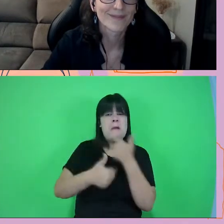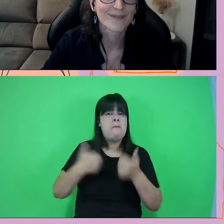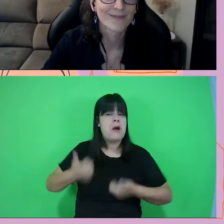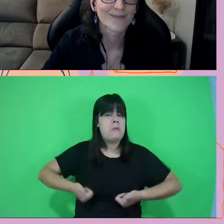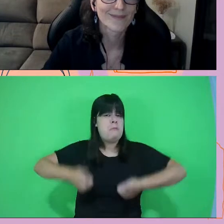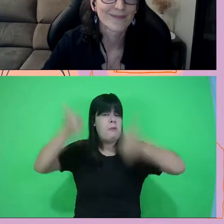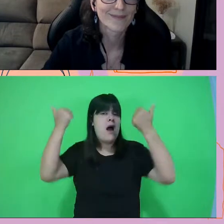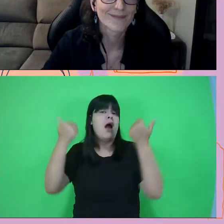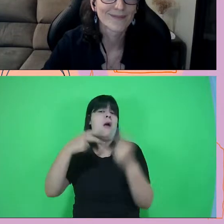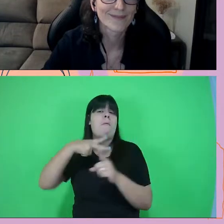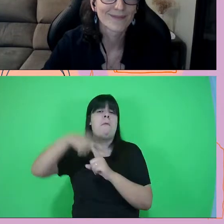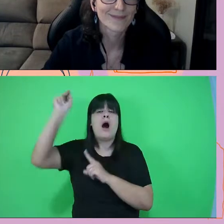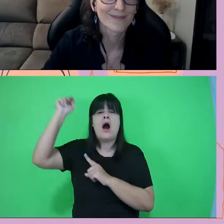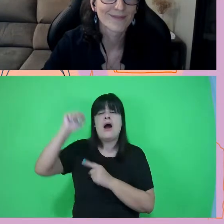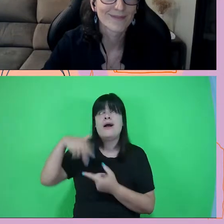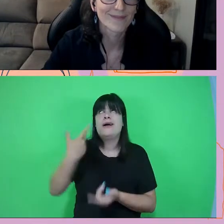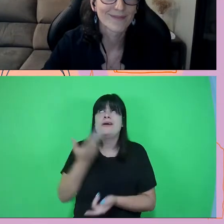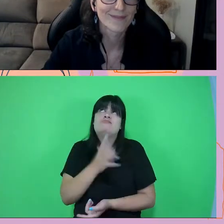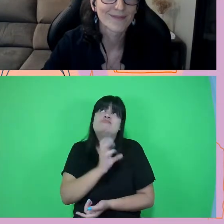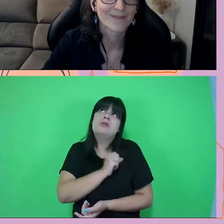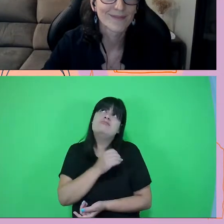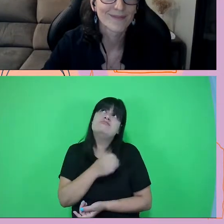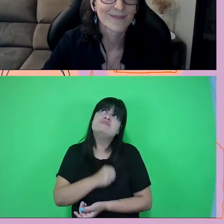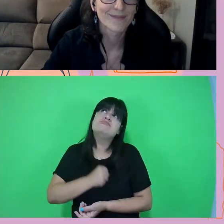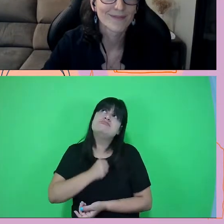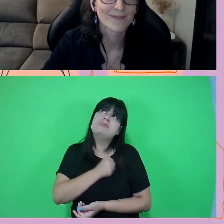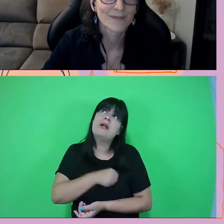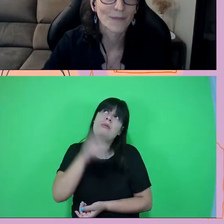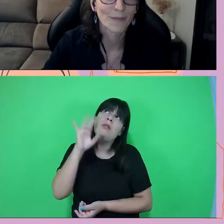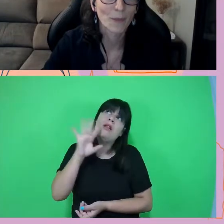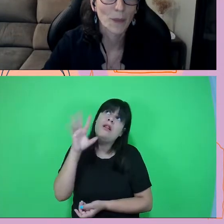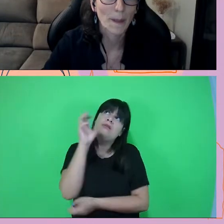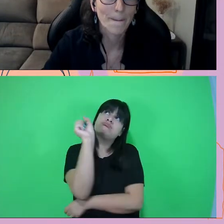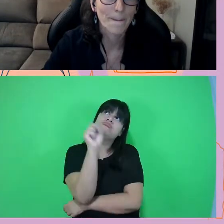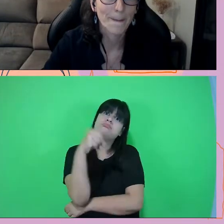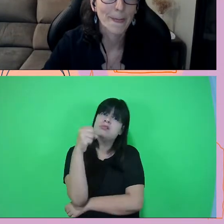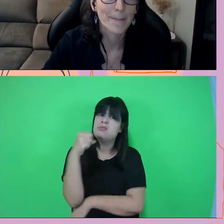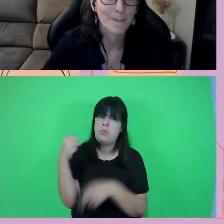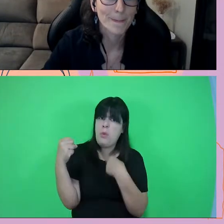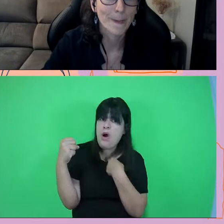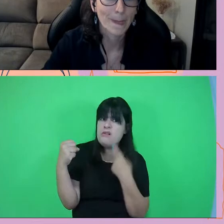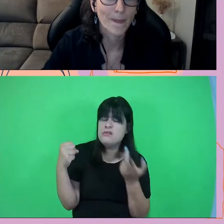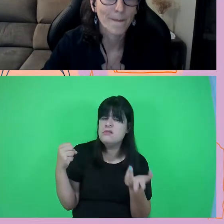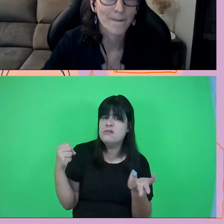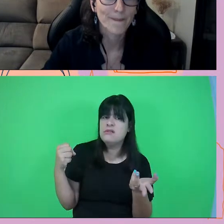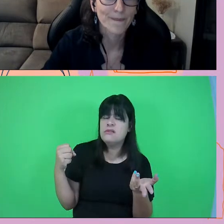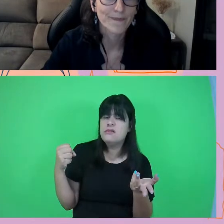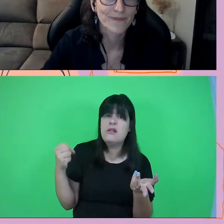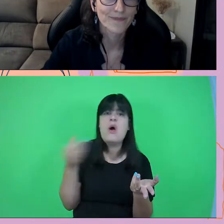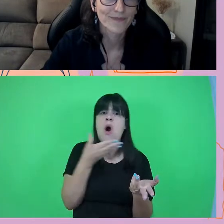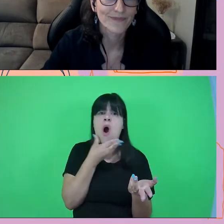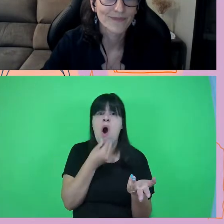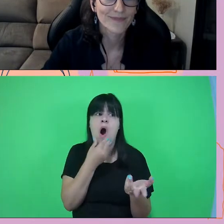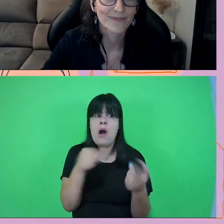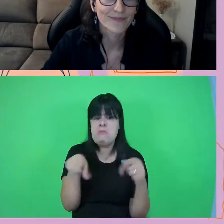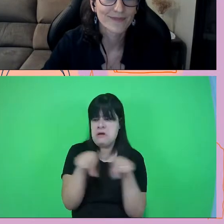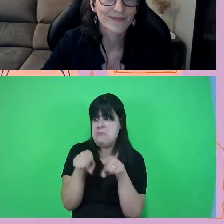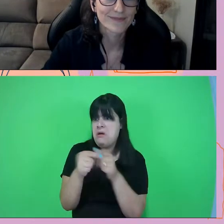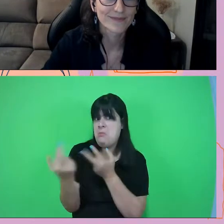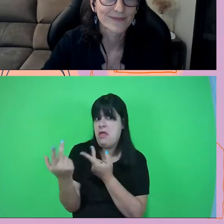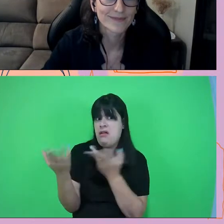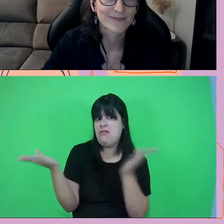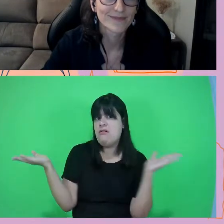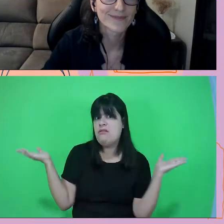uma saudade no amor, eu estou sentado ali refletindo com meu copinho de cerveja, não posso? Assim como os homens também fazem isso,